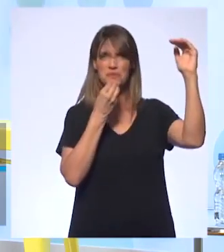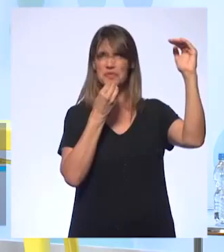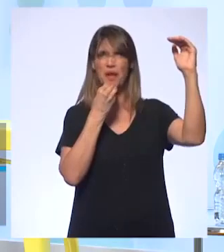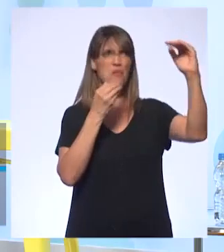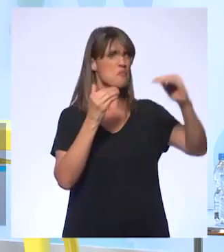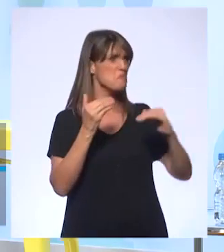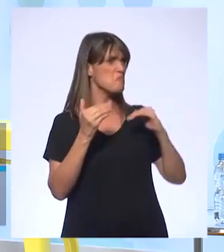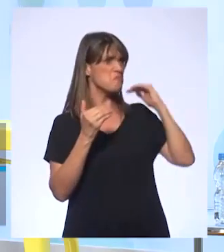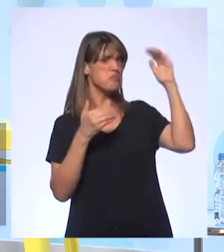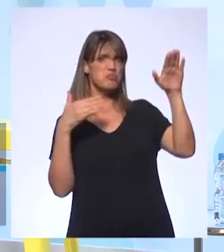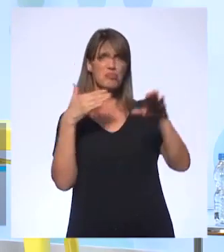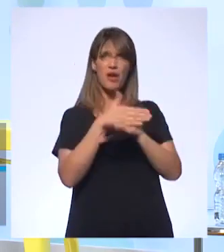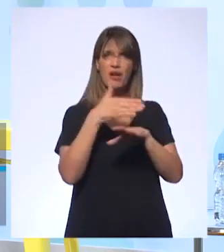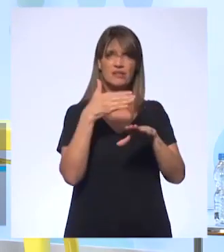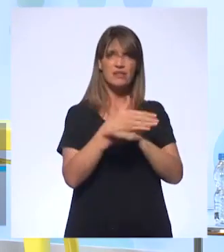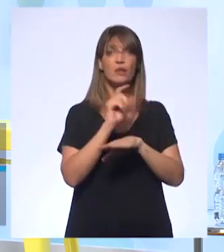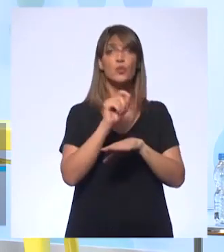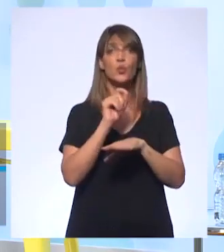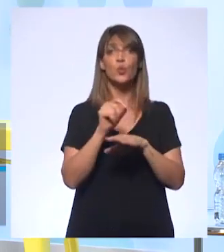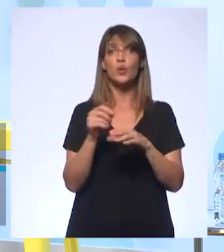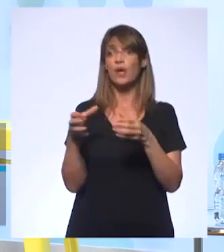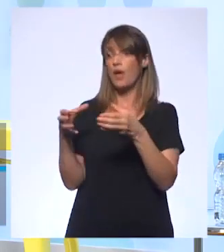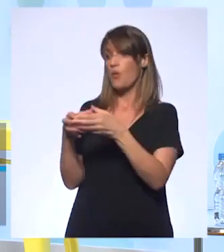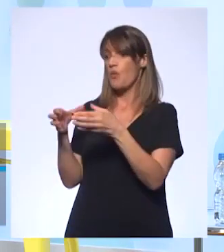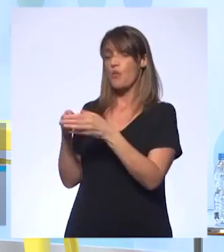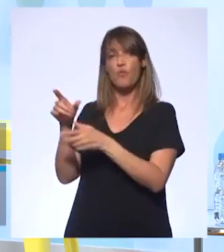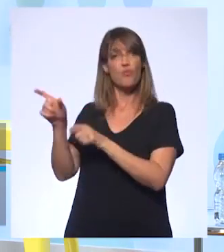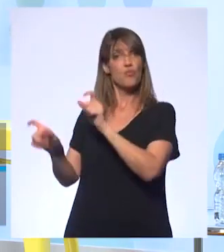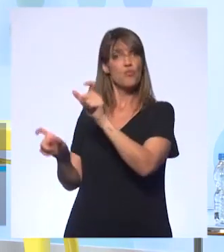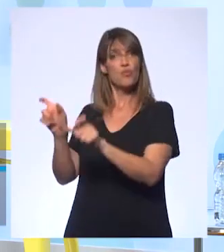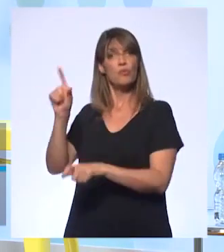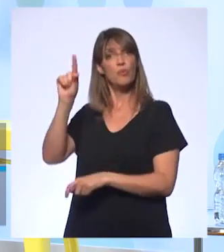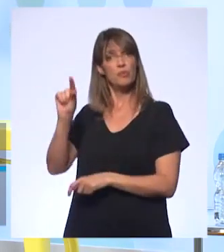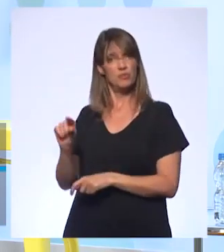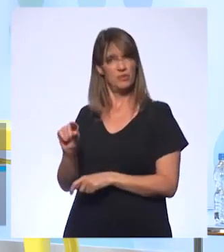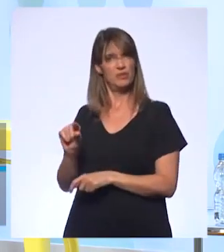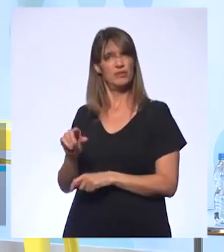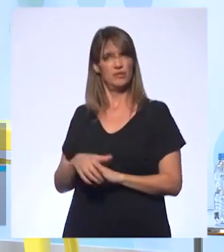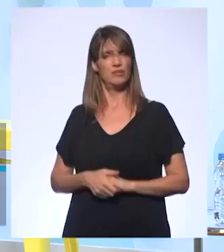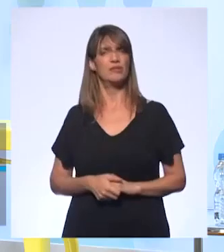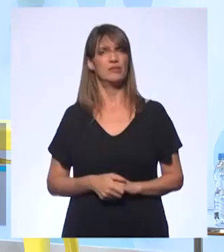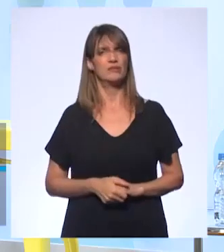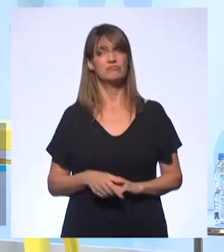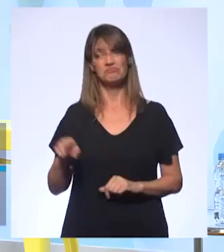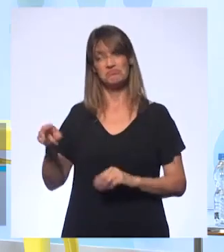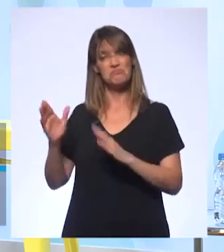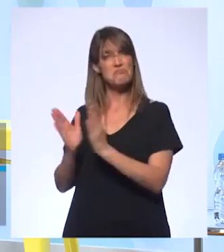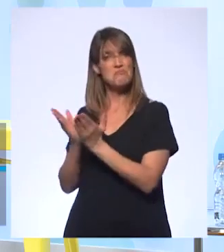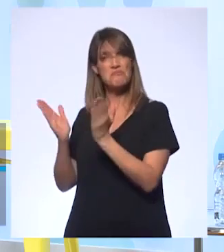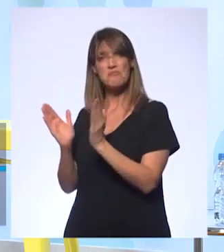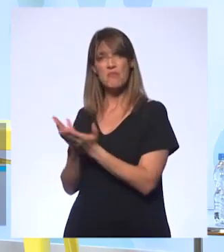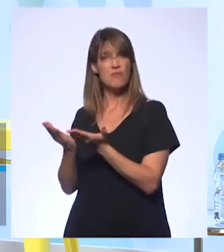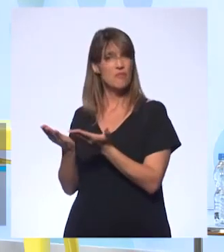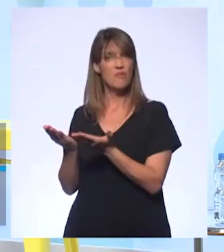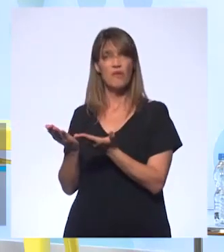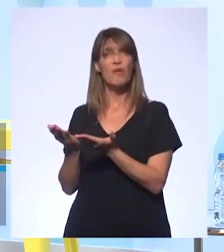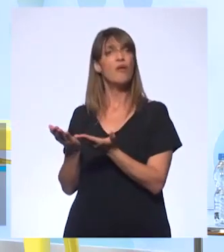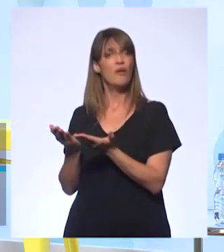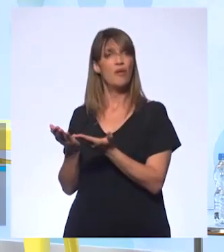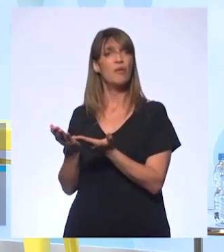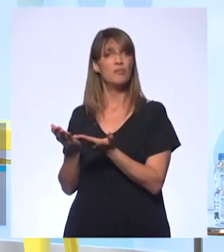que outros. Né? Nós não podemos esquecer que esses outros que estão dentro da faixa da pobreza e da miséria ainda estão